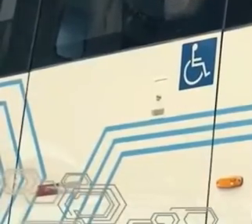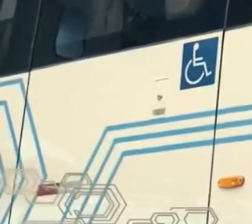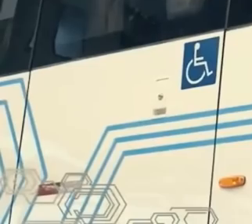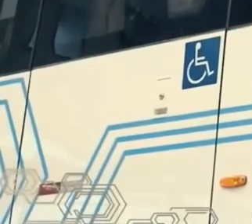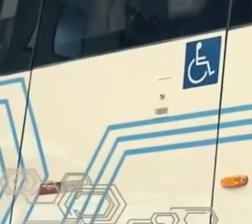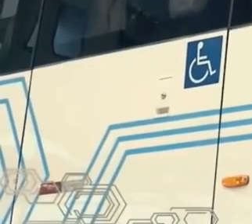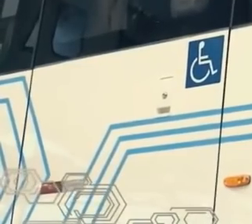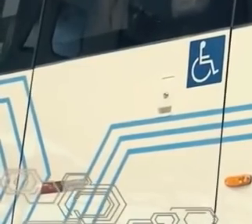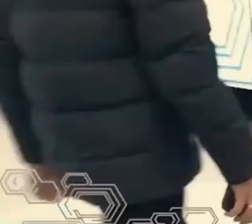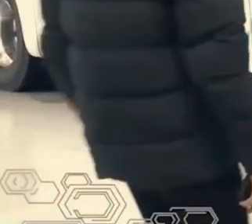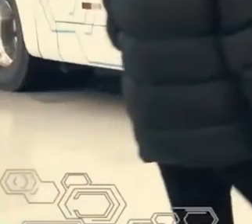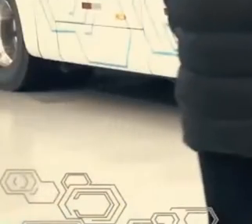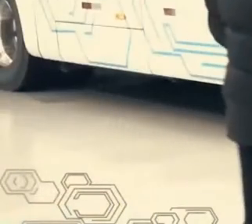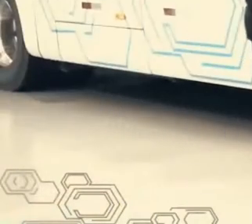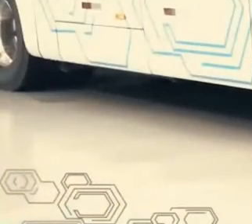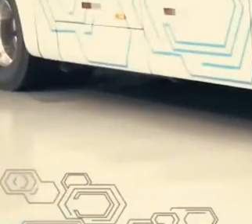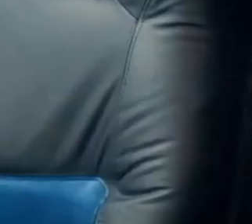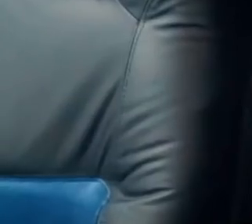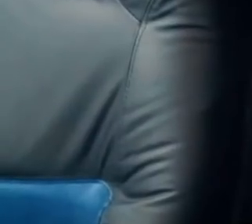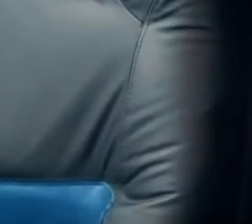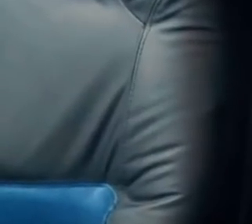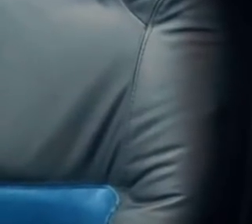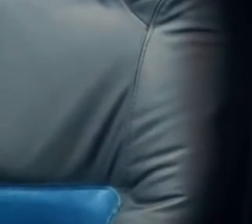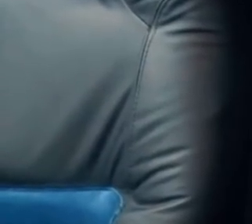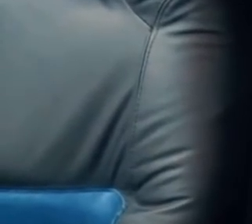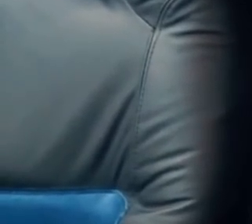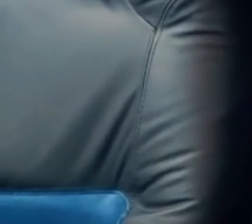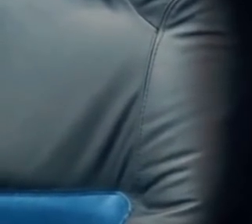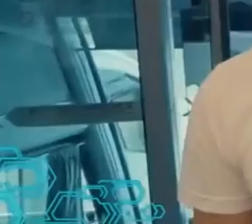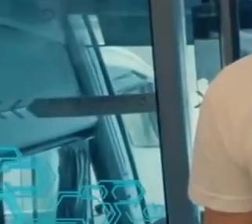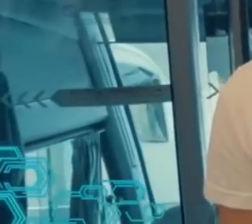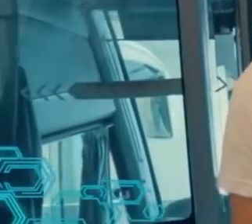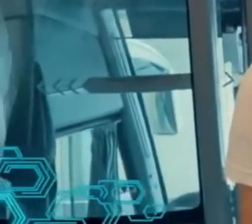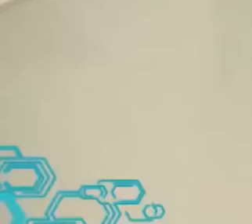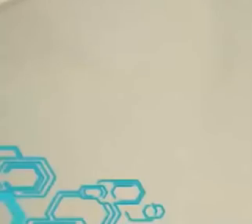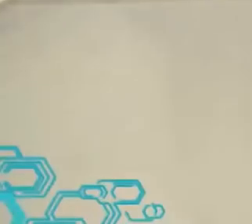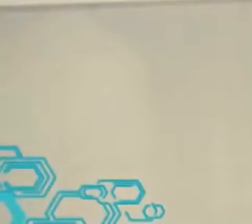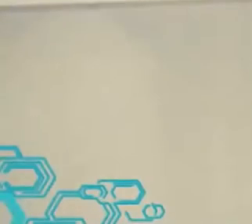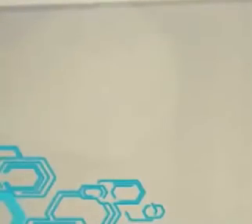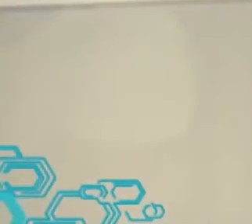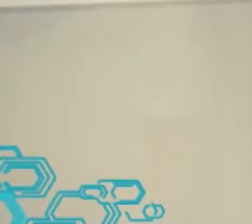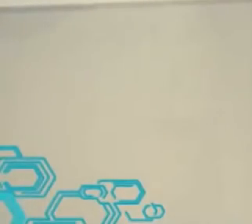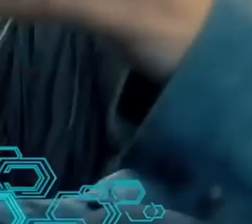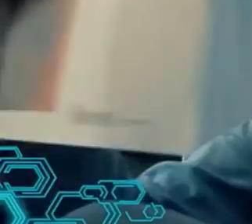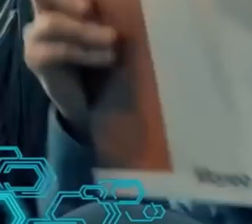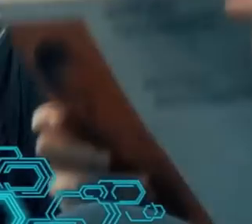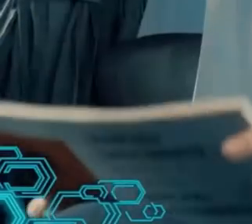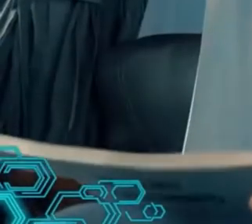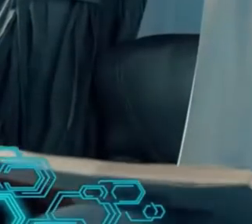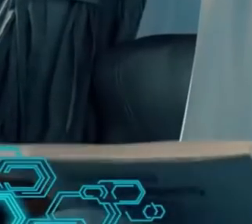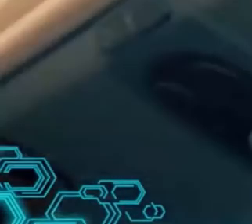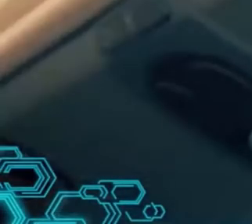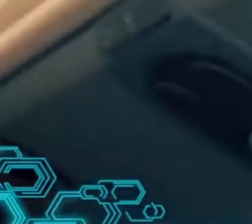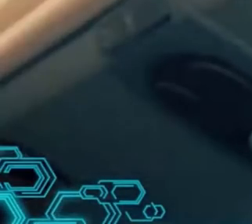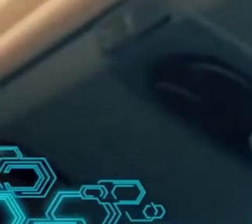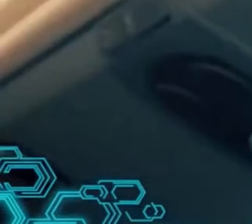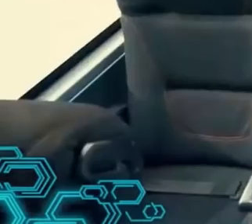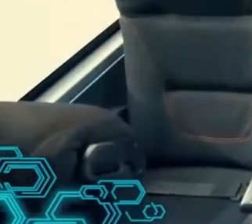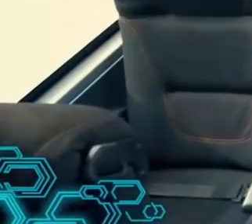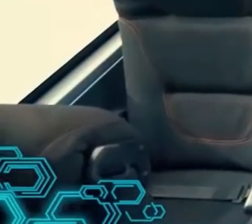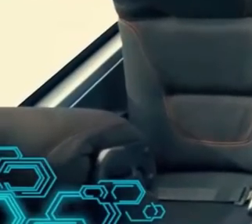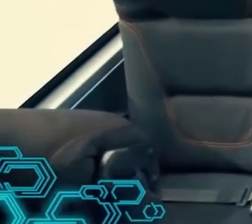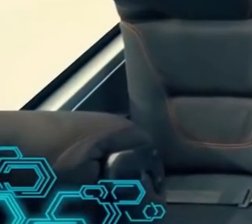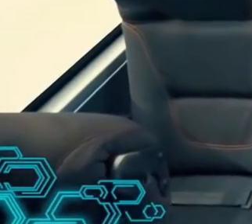Conectamos pessoas, a experiências e a tecnologia. Estamos na evolução. Com foco na